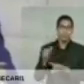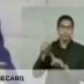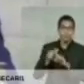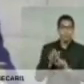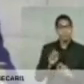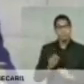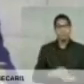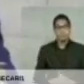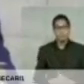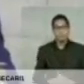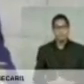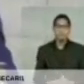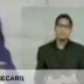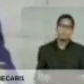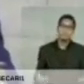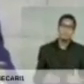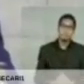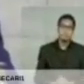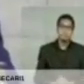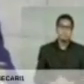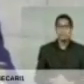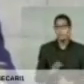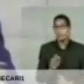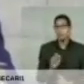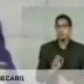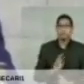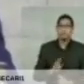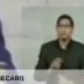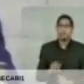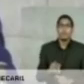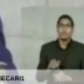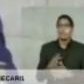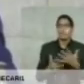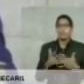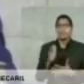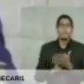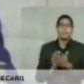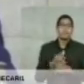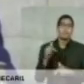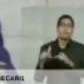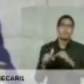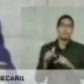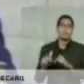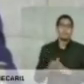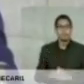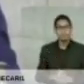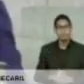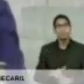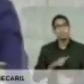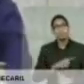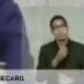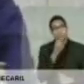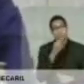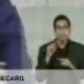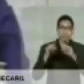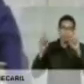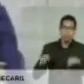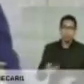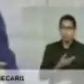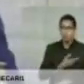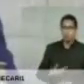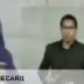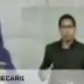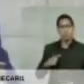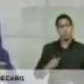seja, não mexe em nada no erário, não mexe em nada. Ele só dá a chance de um funcionário público municipal que tem